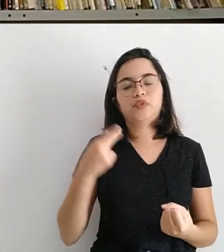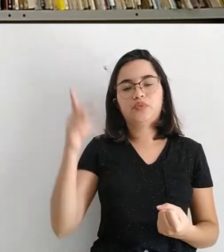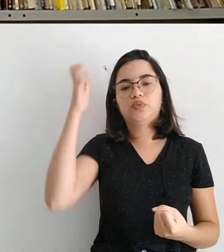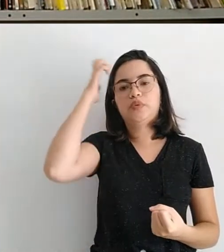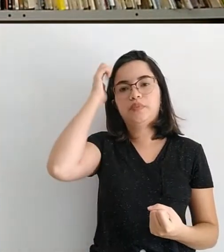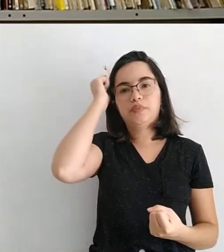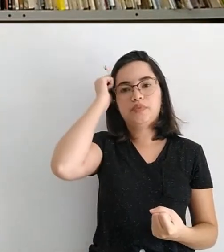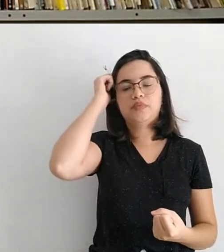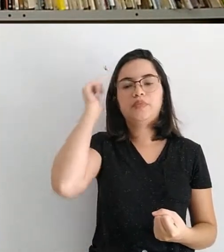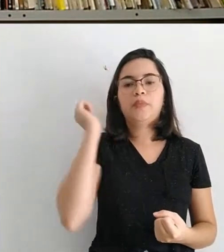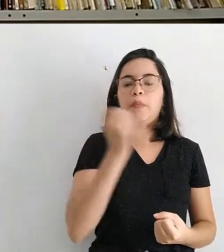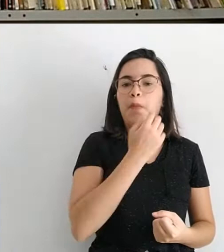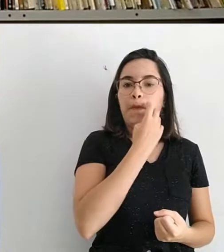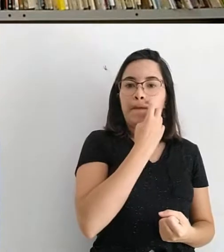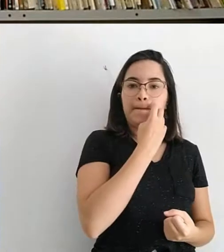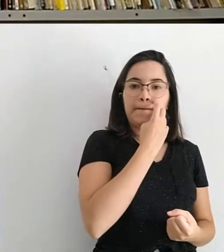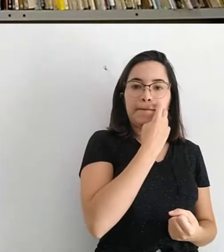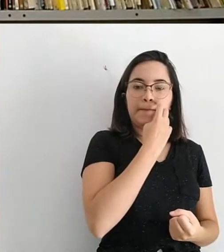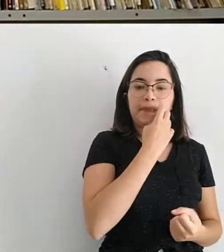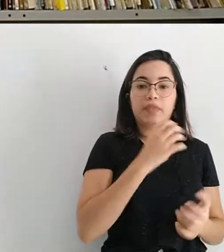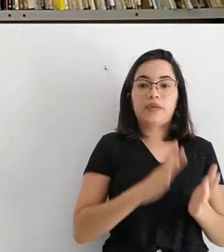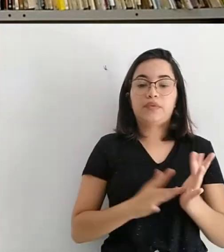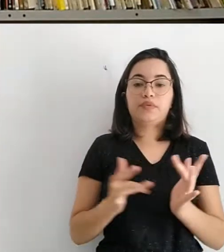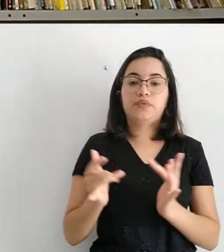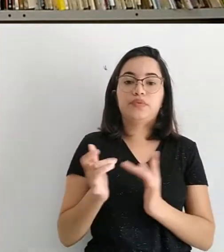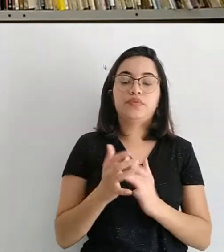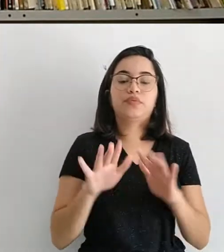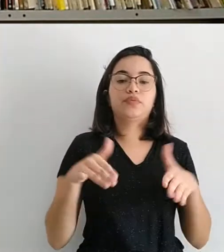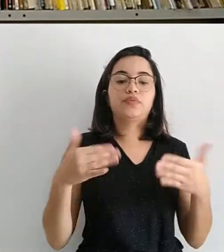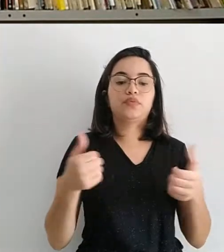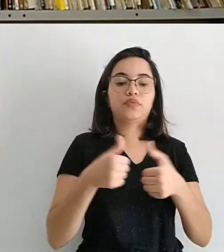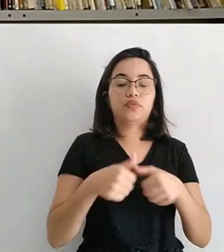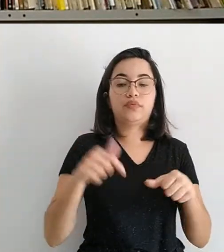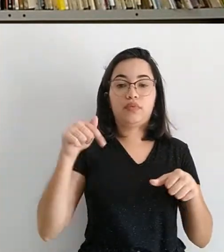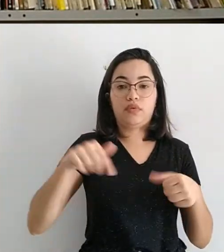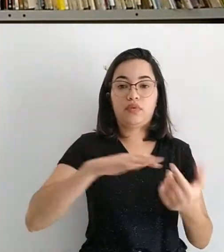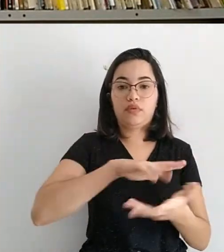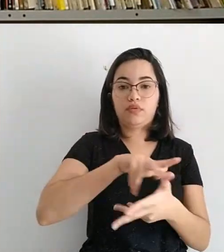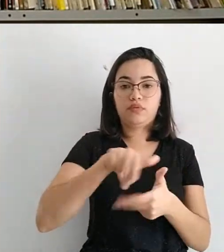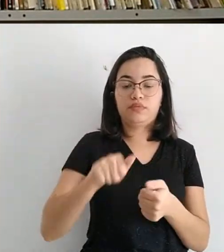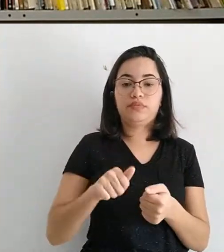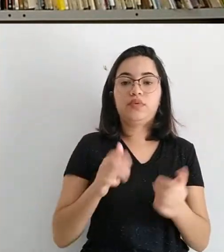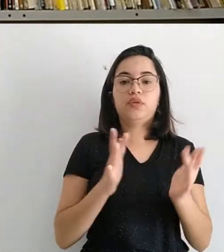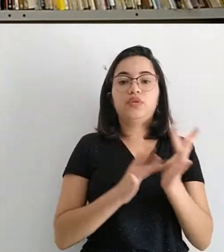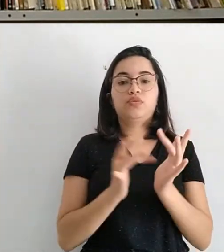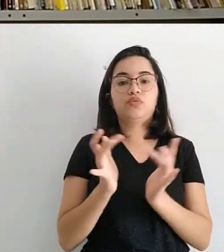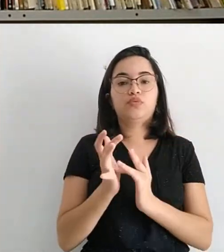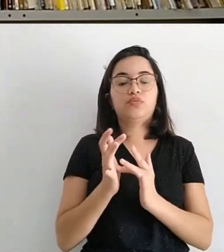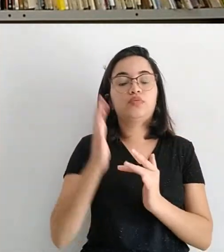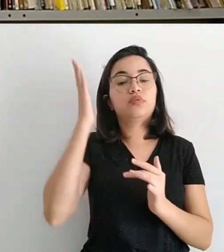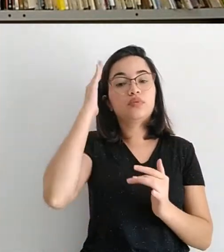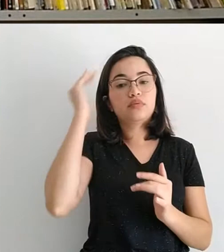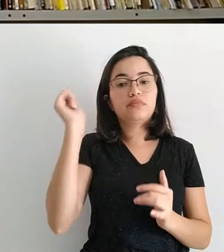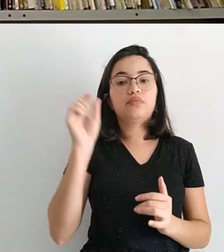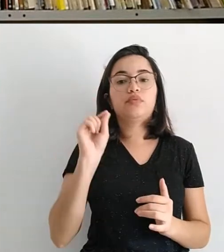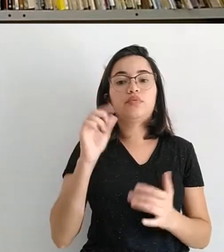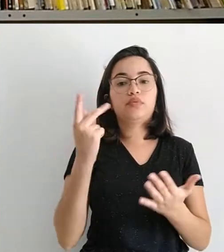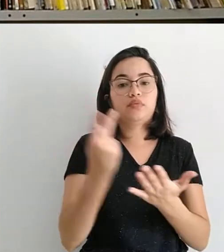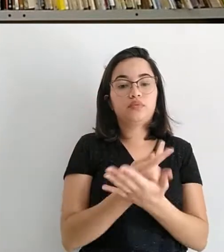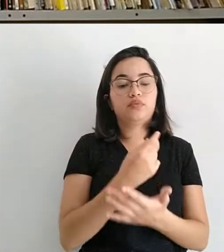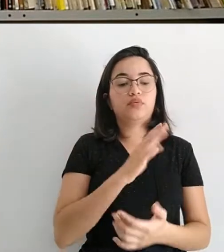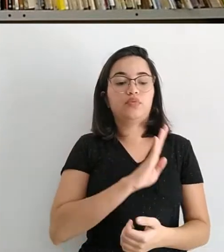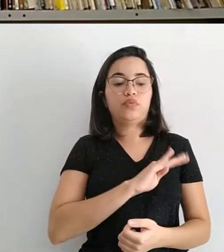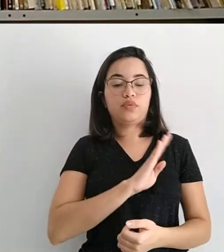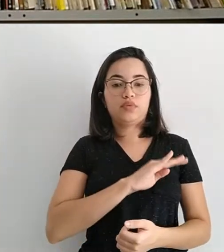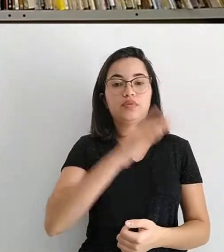seu arrependimento. Jesus, quando estava aqui nessa terra, Jesus sabia o que se